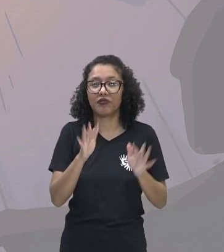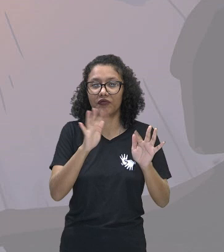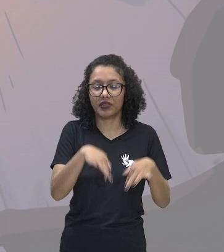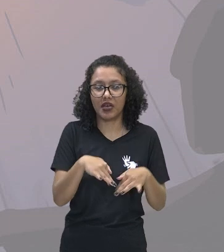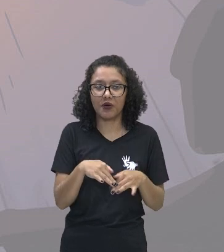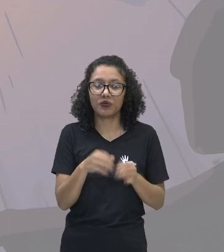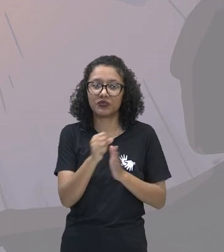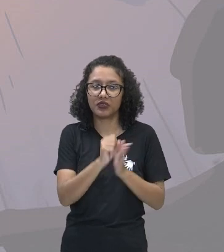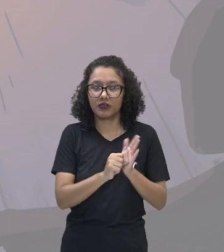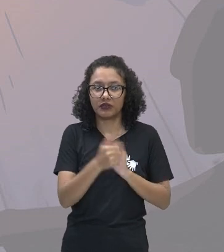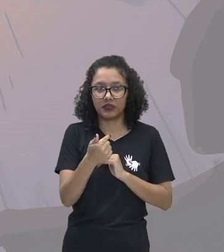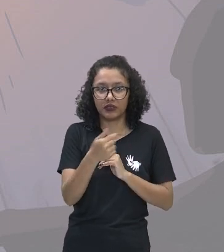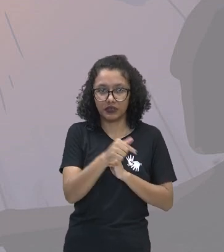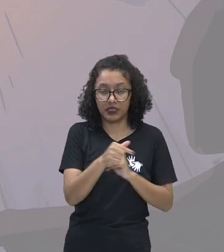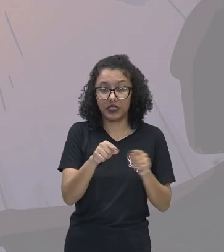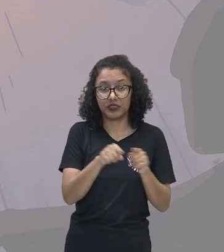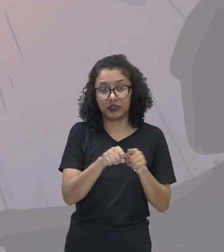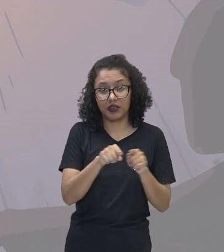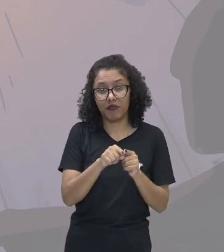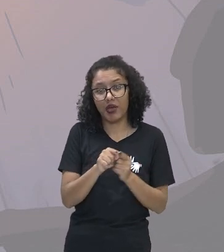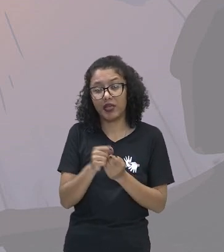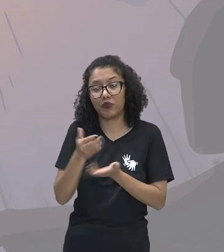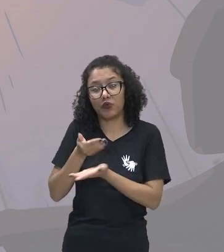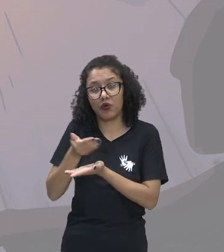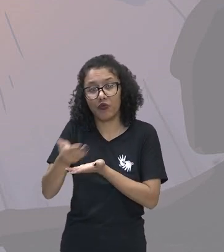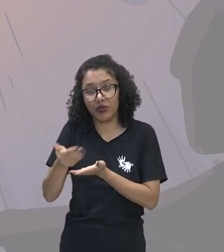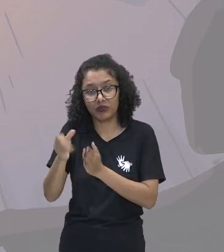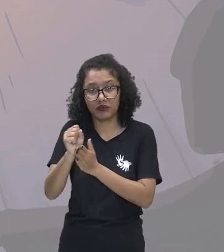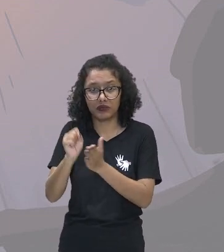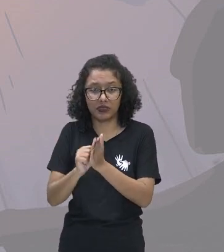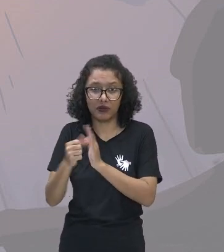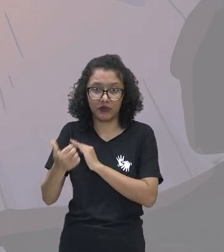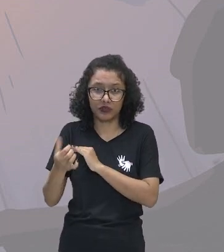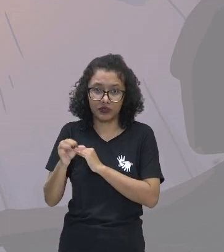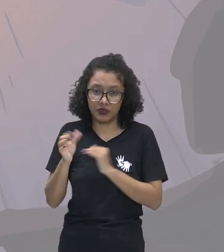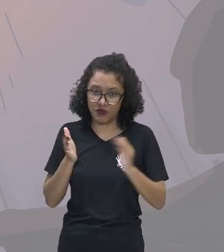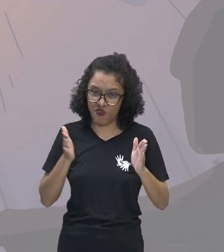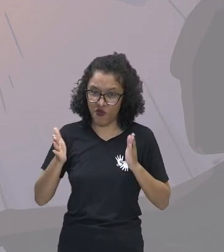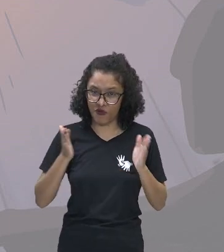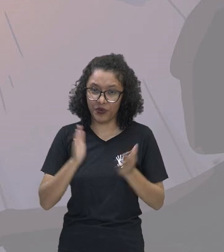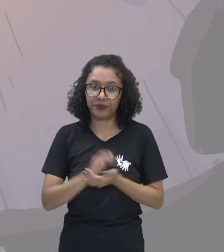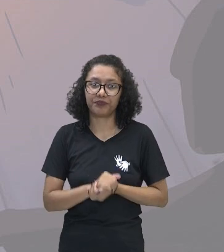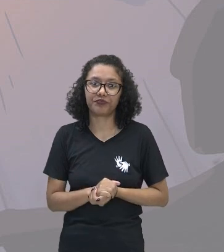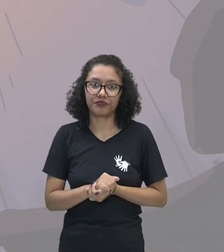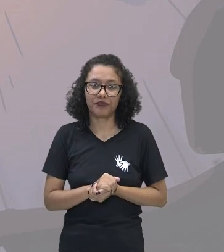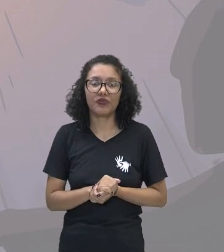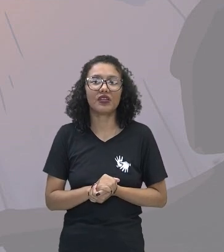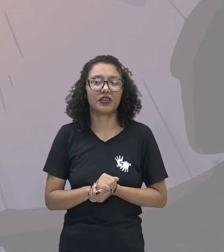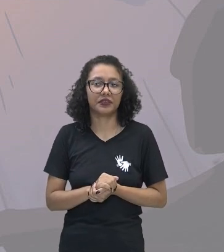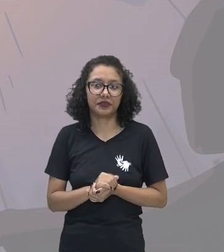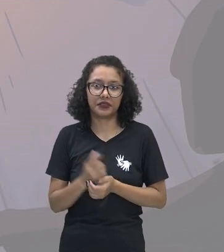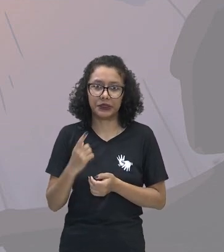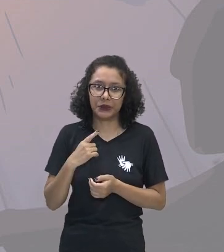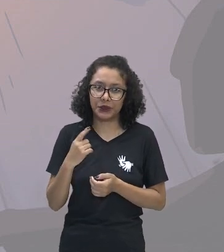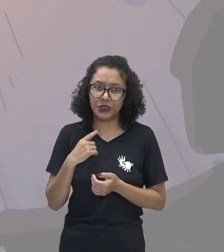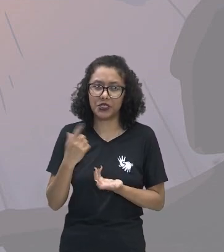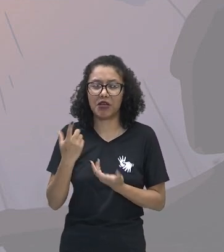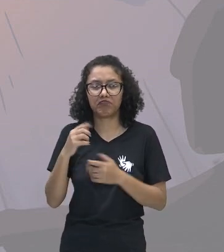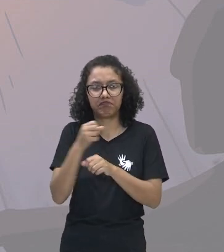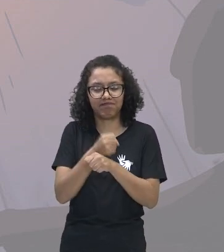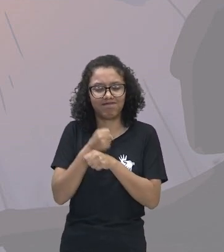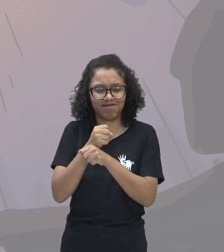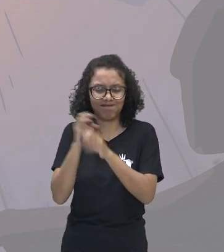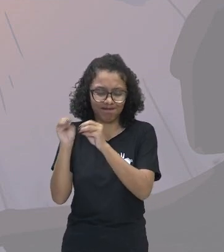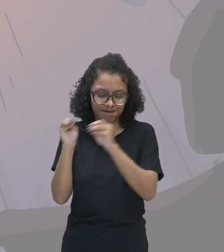e o início do século XIX, com o Brasil recebendo um grande número de escravizados